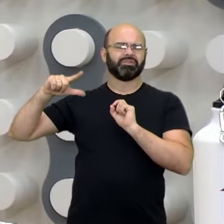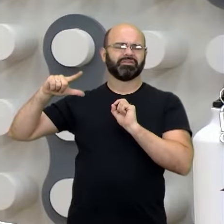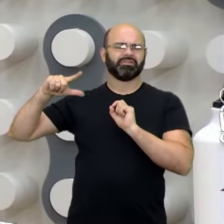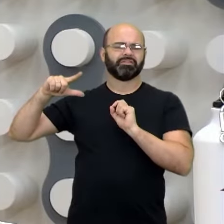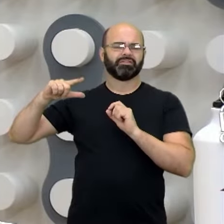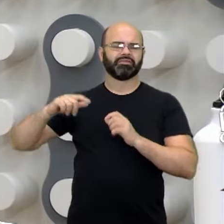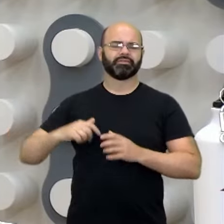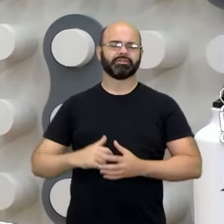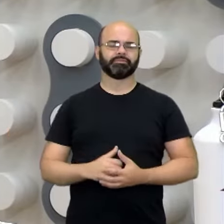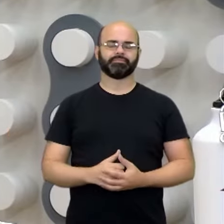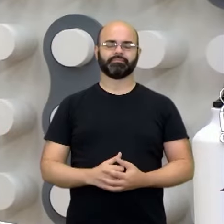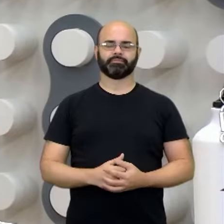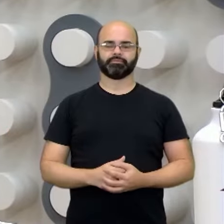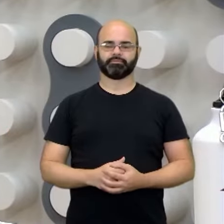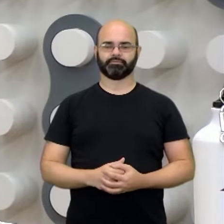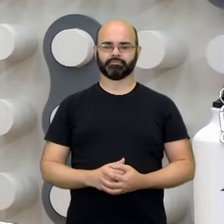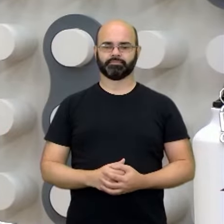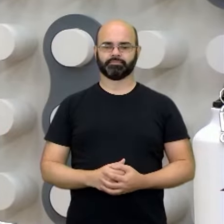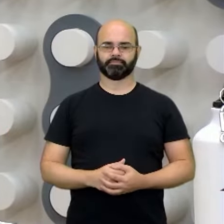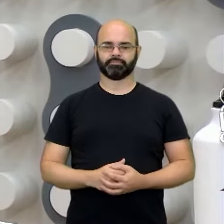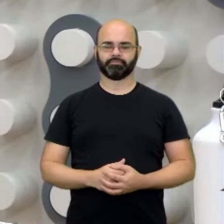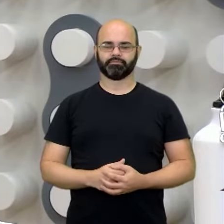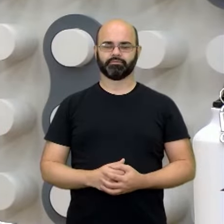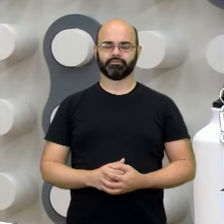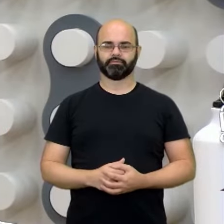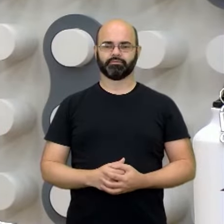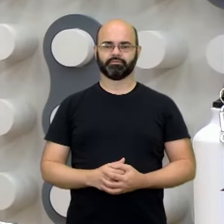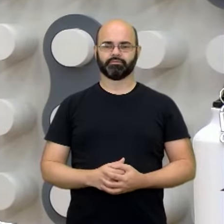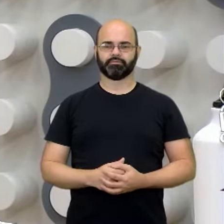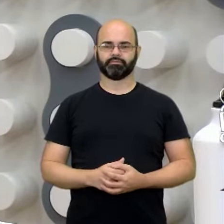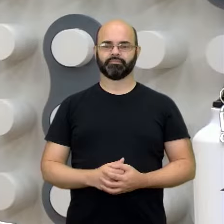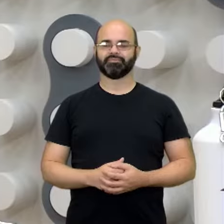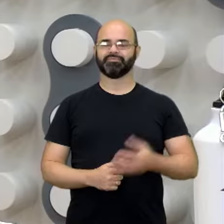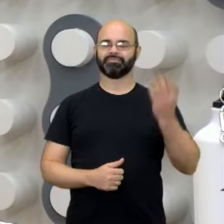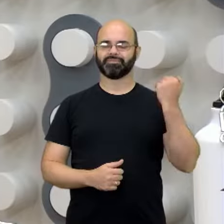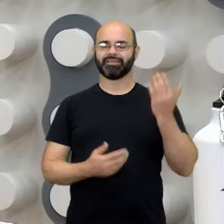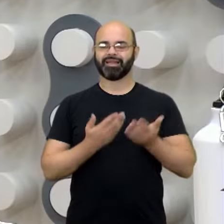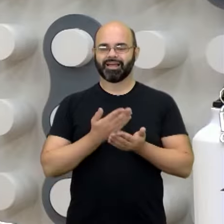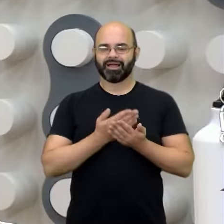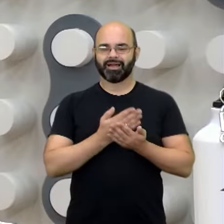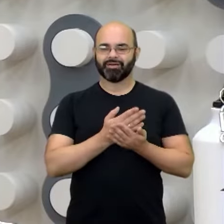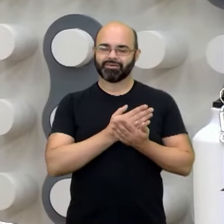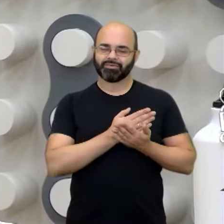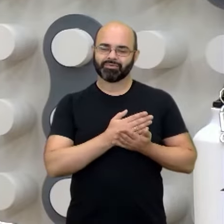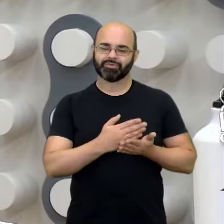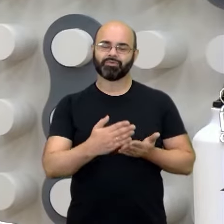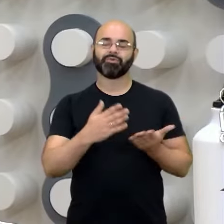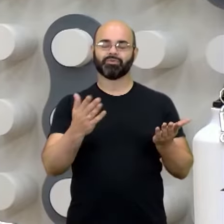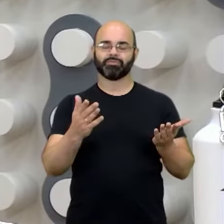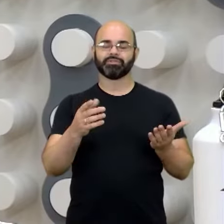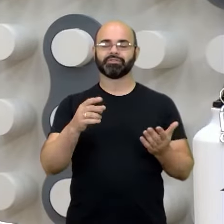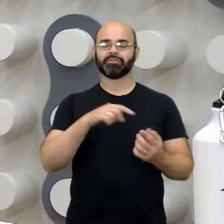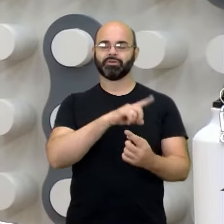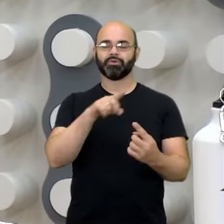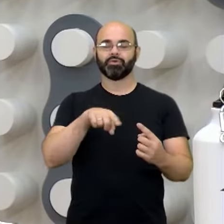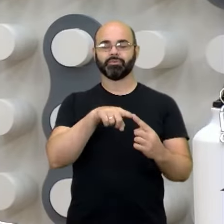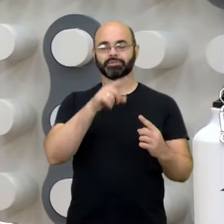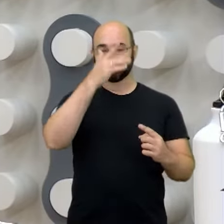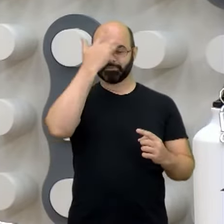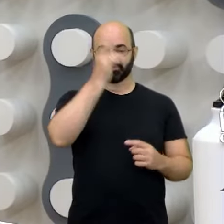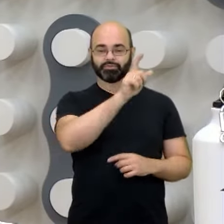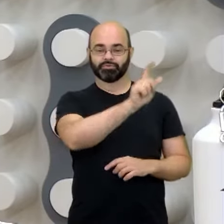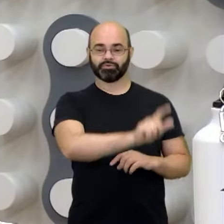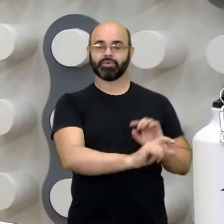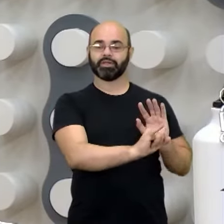já viu aí, nessas primeiras aulas, nós falamos bastante qual o objetivo: pensar na questão da identidade do ser, do